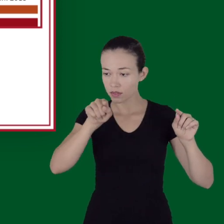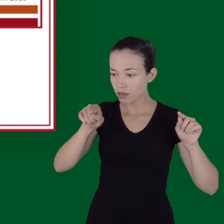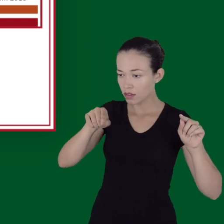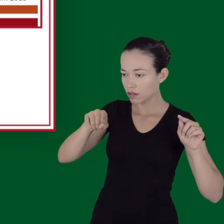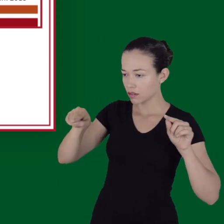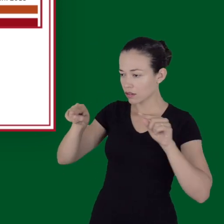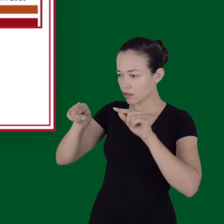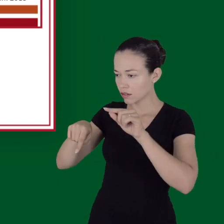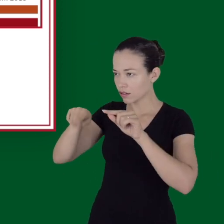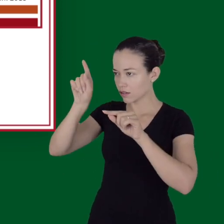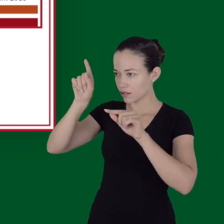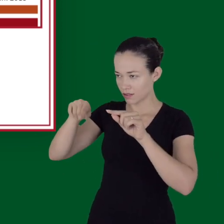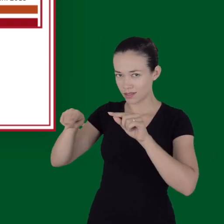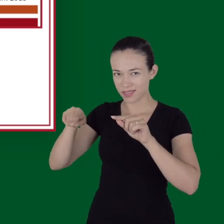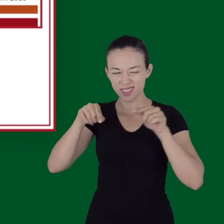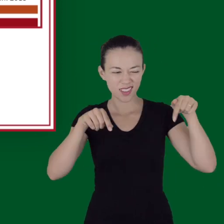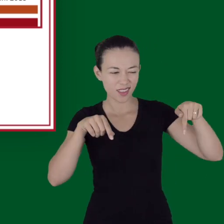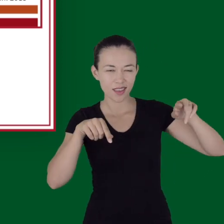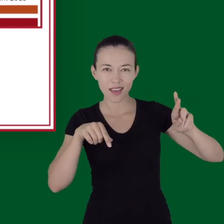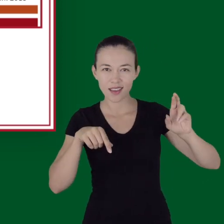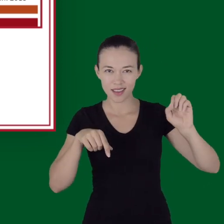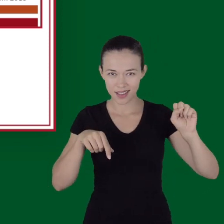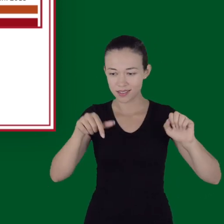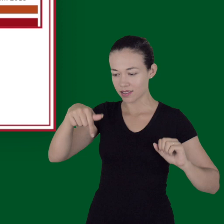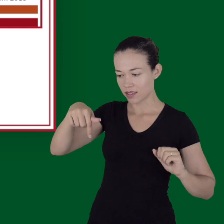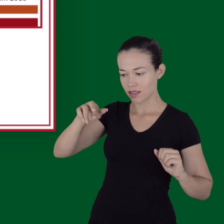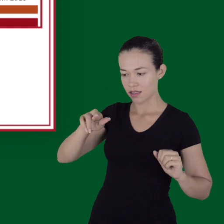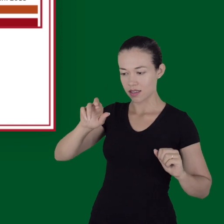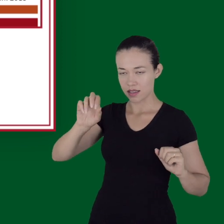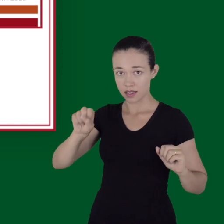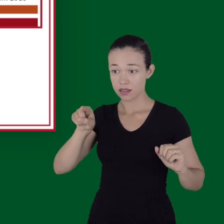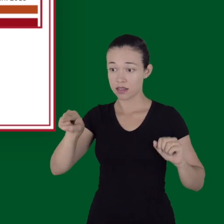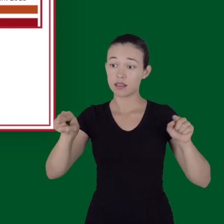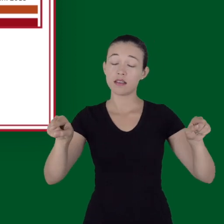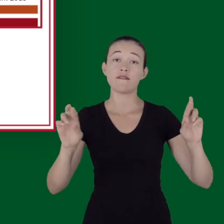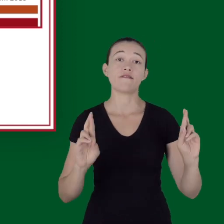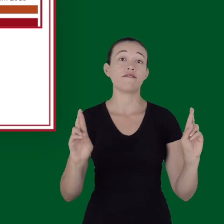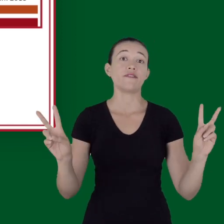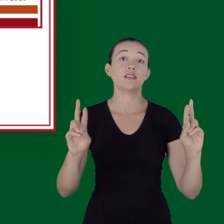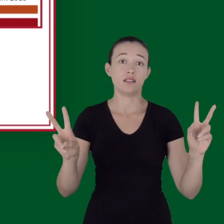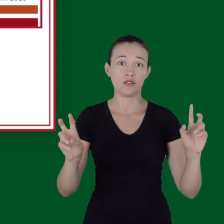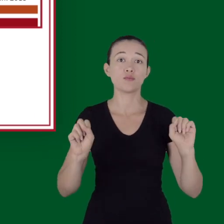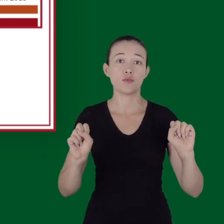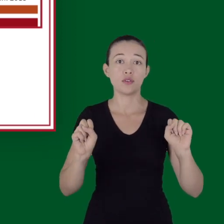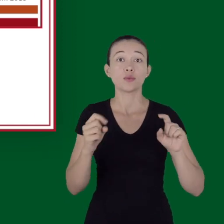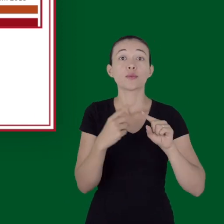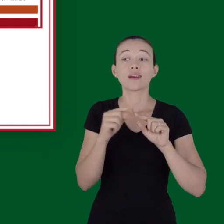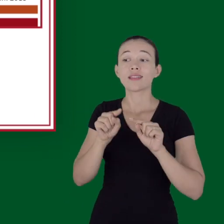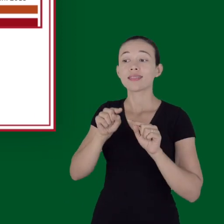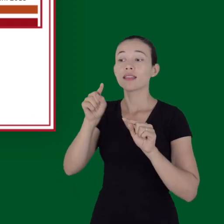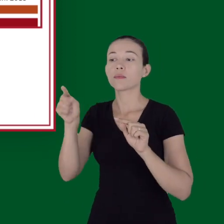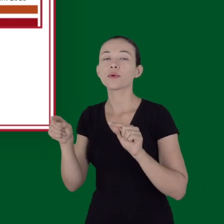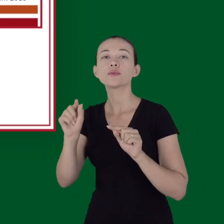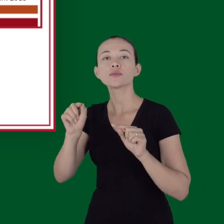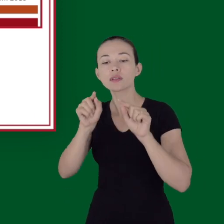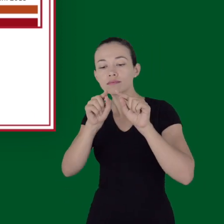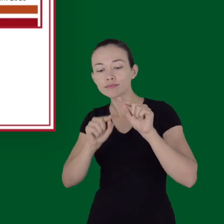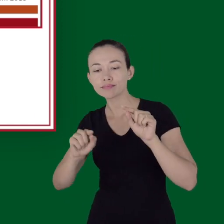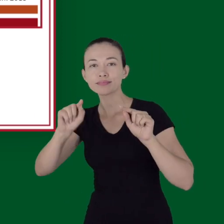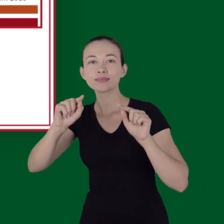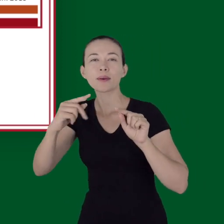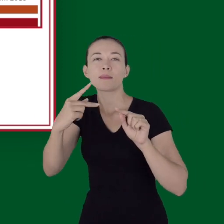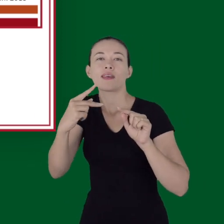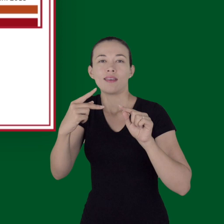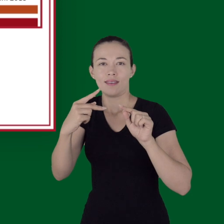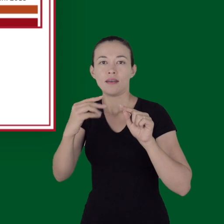até porque às vezes a onda P cai depois do QRS, né? Aí a gente consegue ver essas ondas P retrógradas, né?